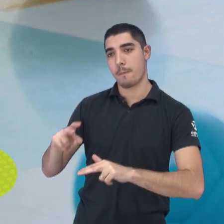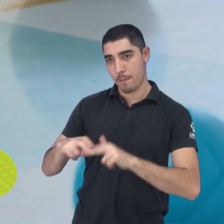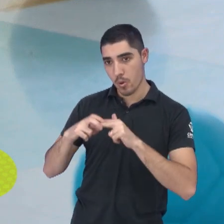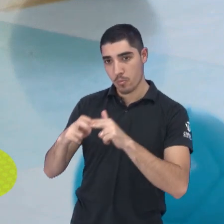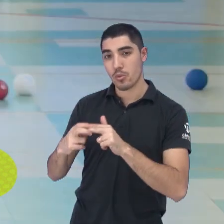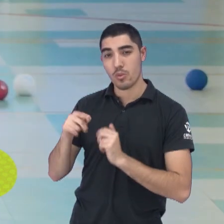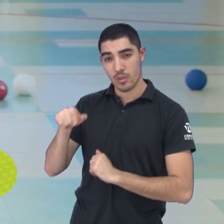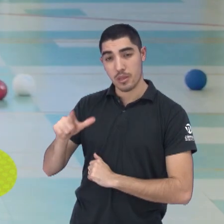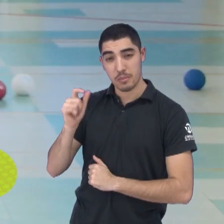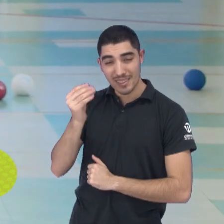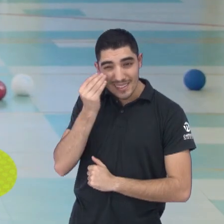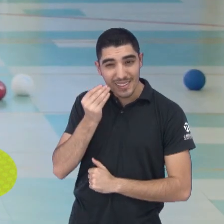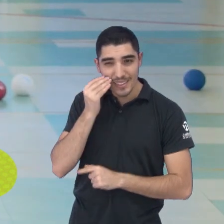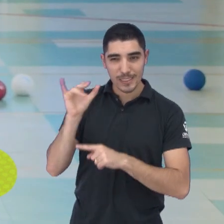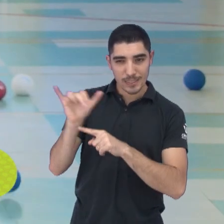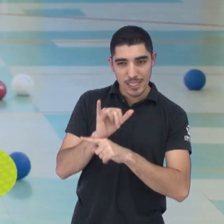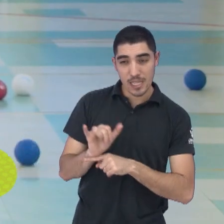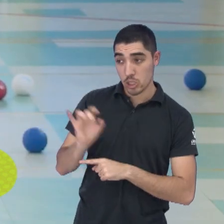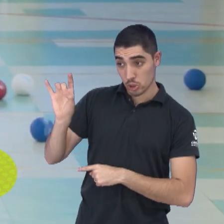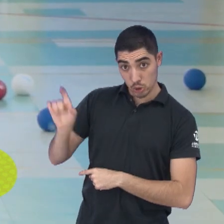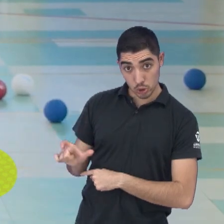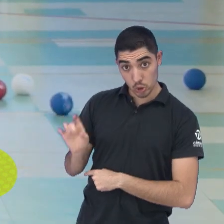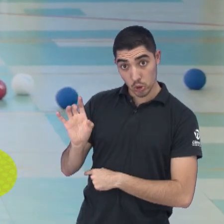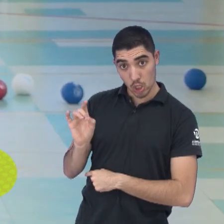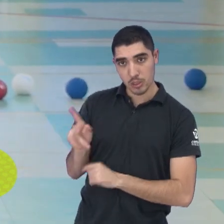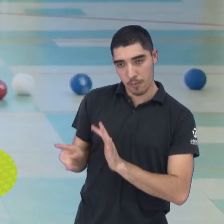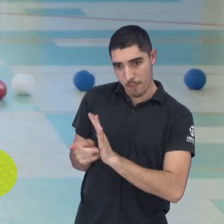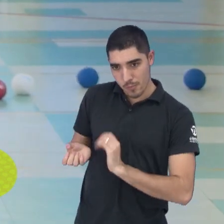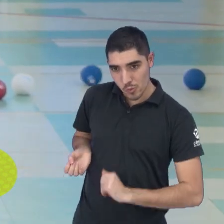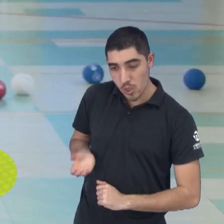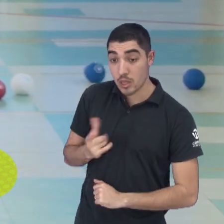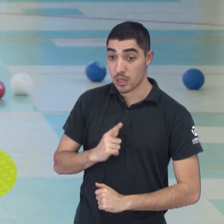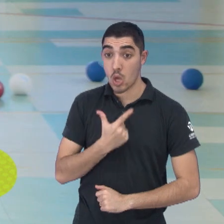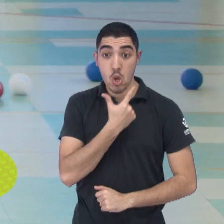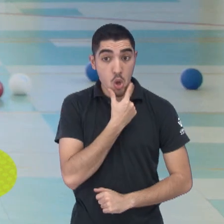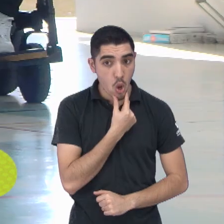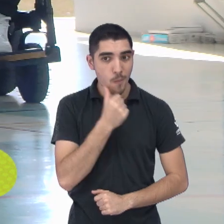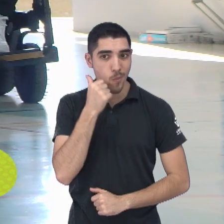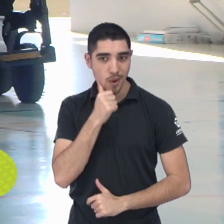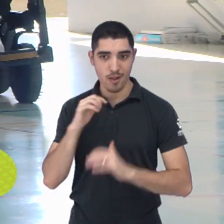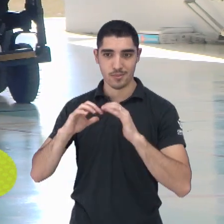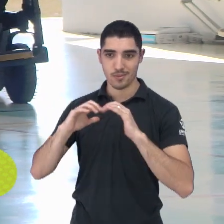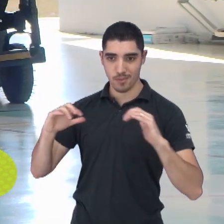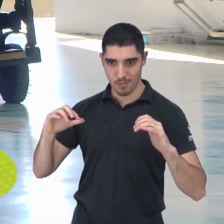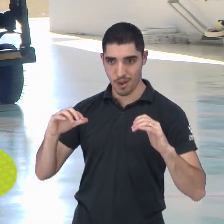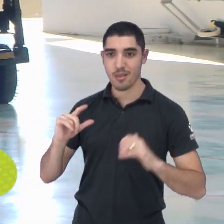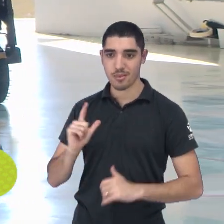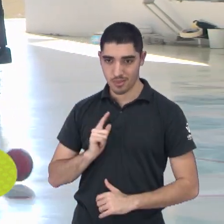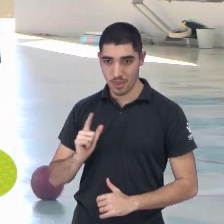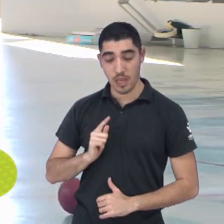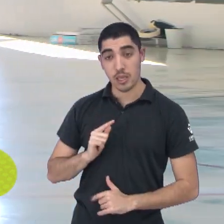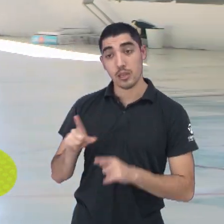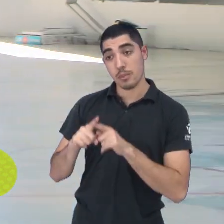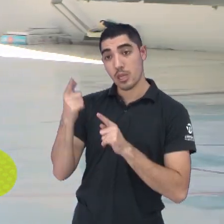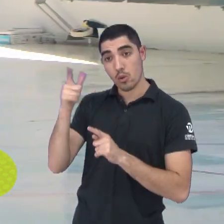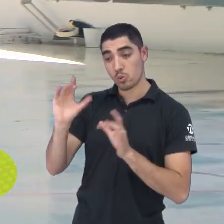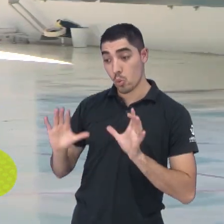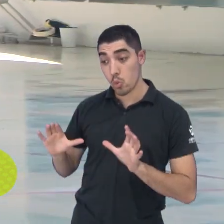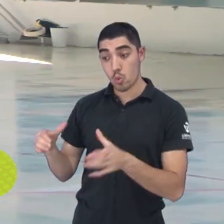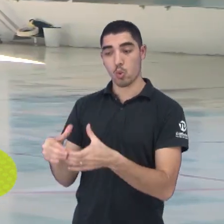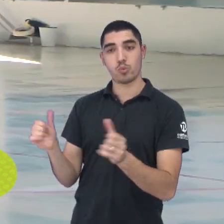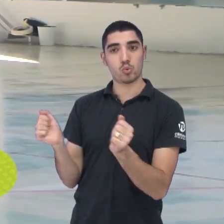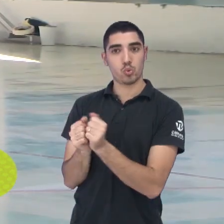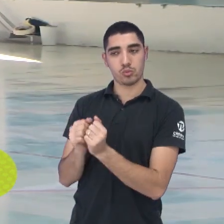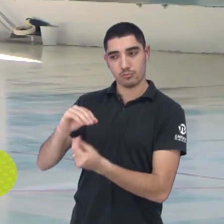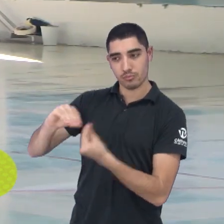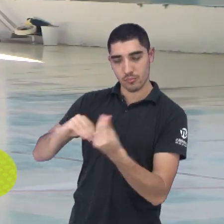essa estratégia tanto na disputa individual masculina e feminina, que é dividida por gênero, e também na disputa em equipe ou par. Então a gente tem que fazer esse